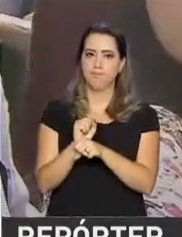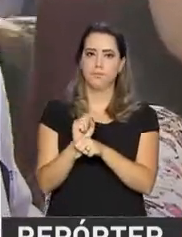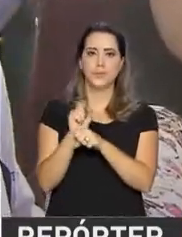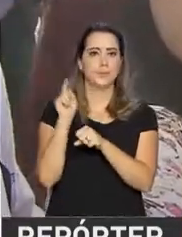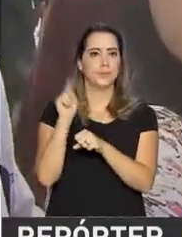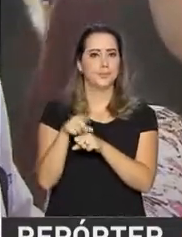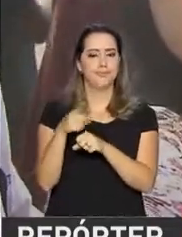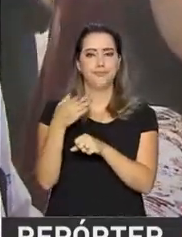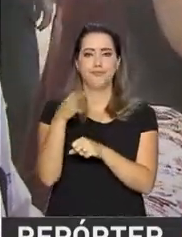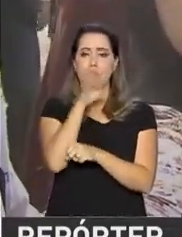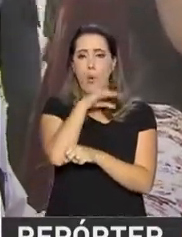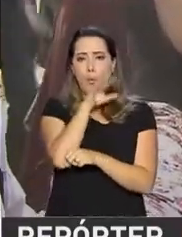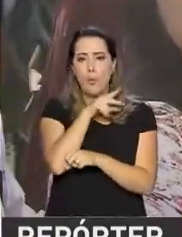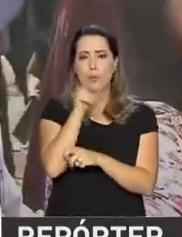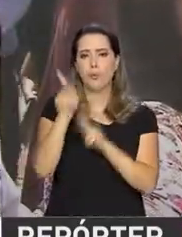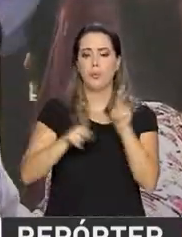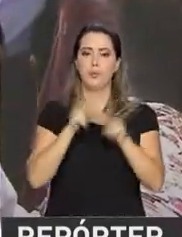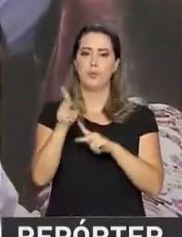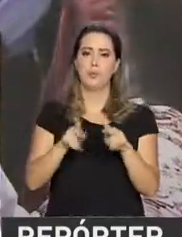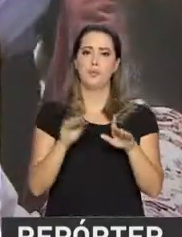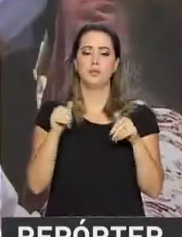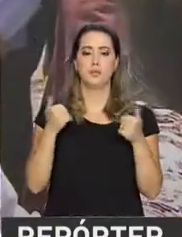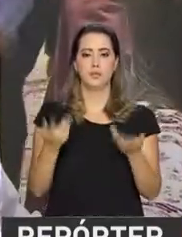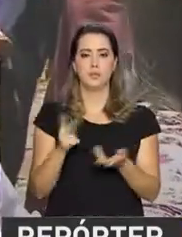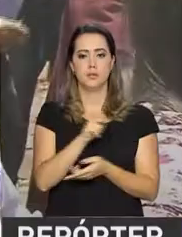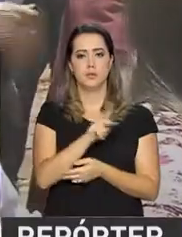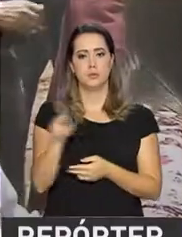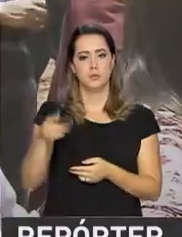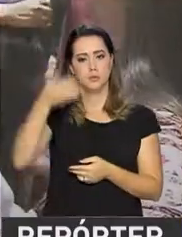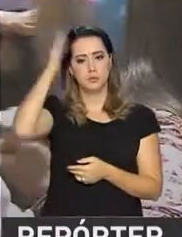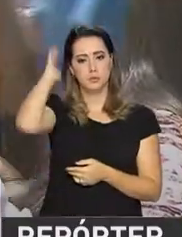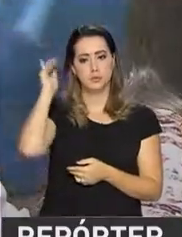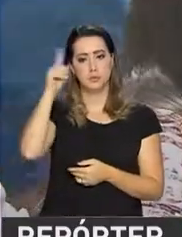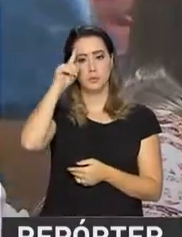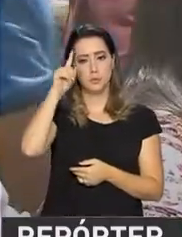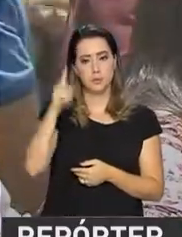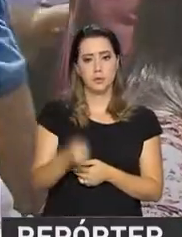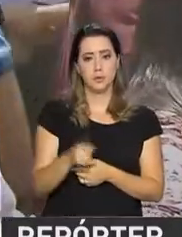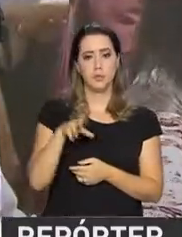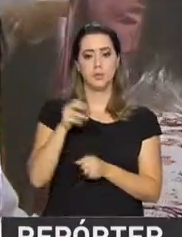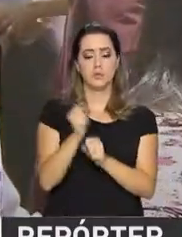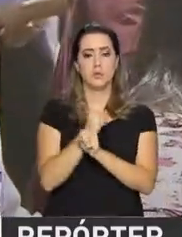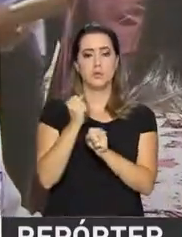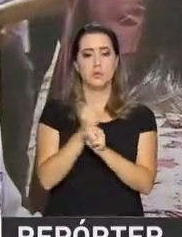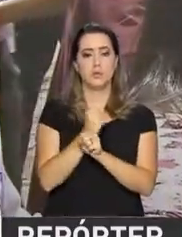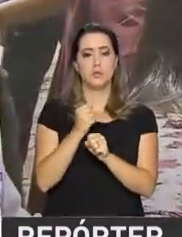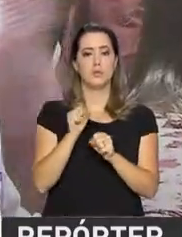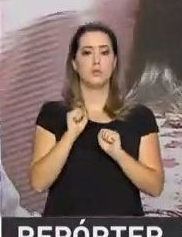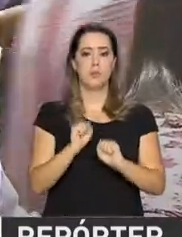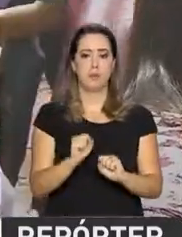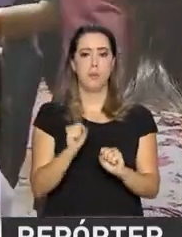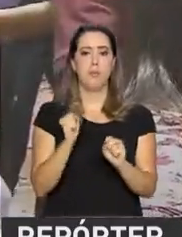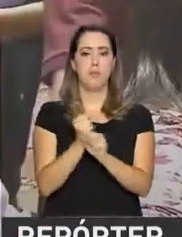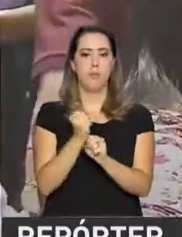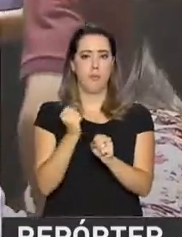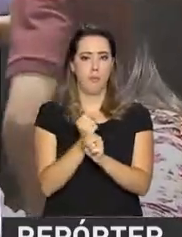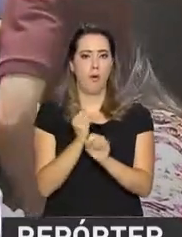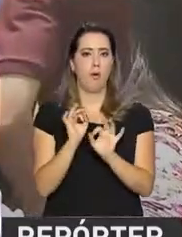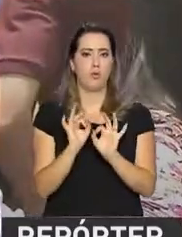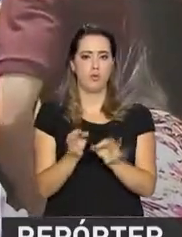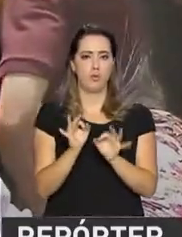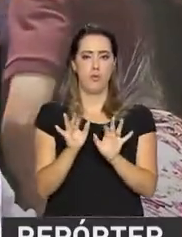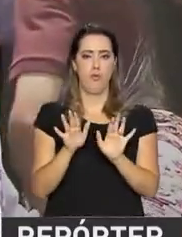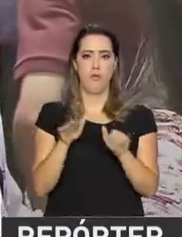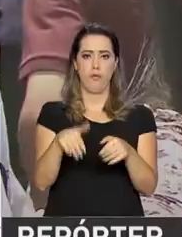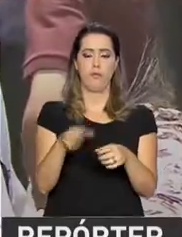interesse da população então sou o presidente michel temer determinou esse pegar essas obras que podem ser concluídas até o final do